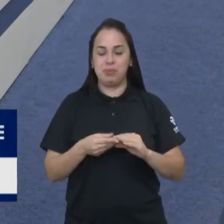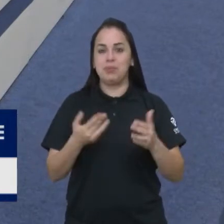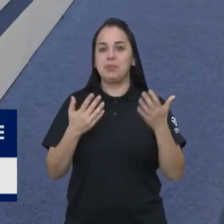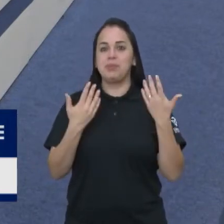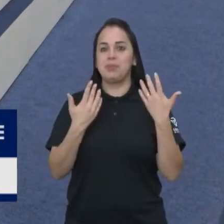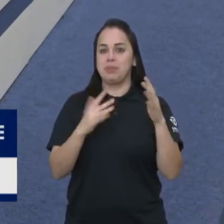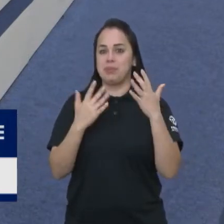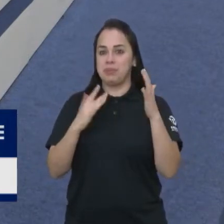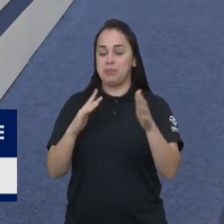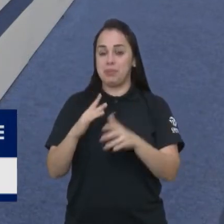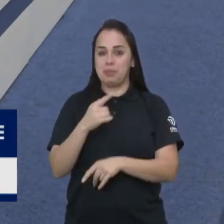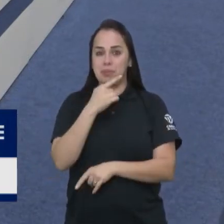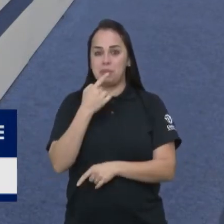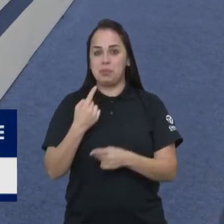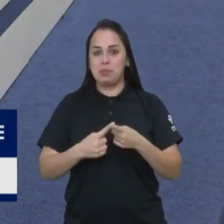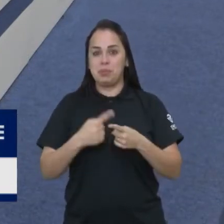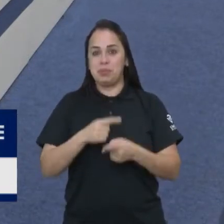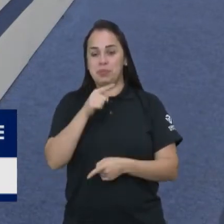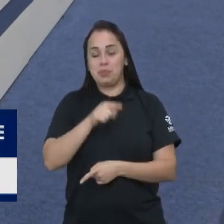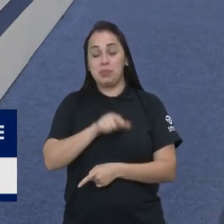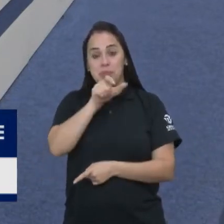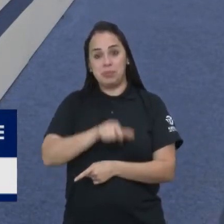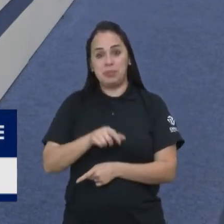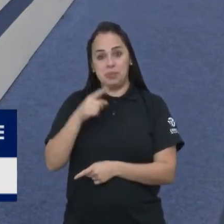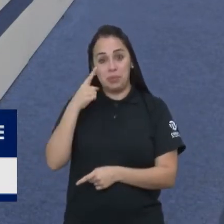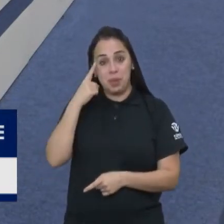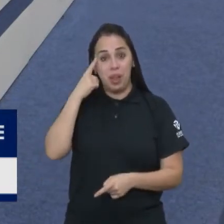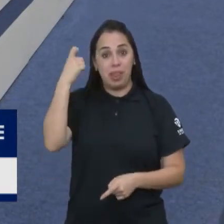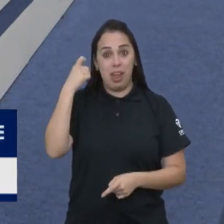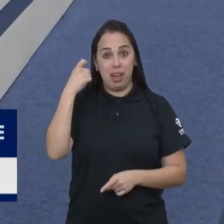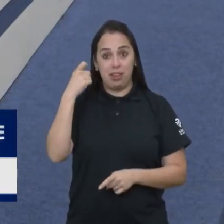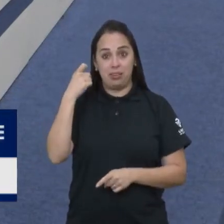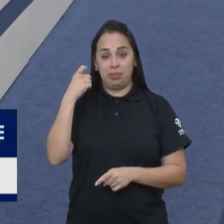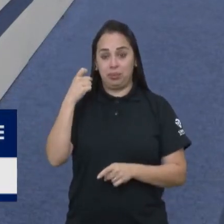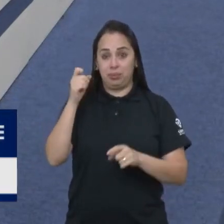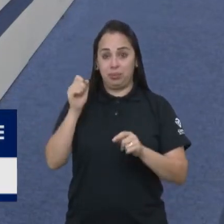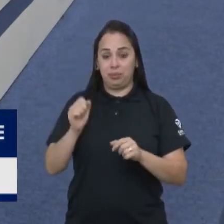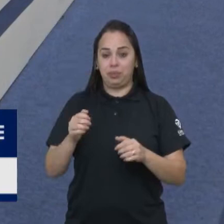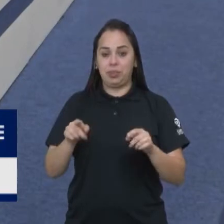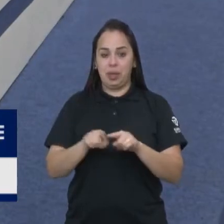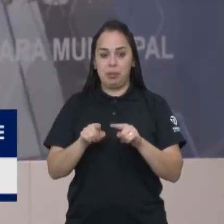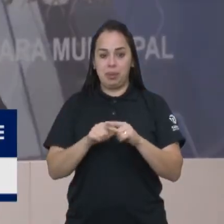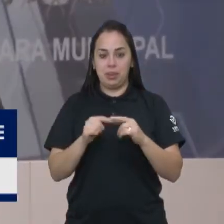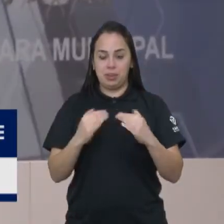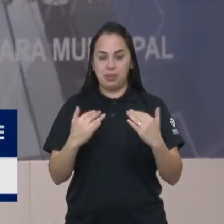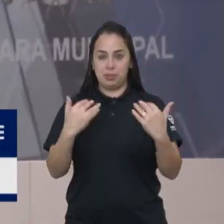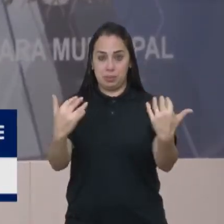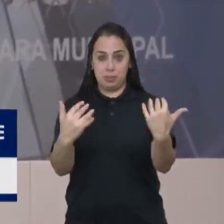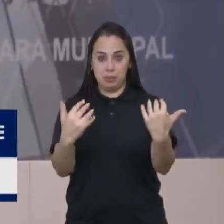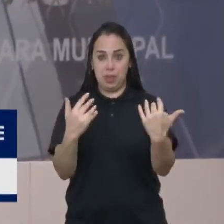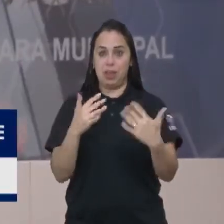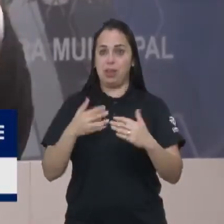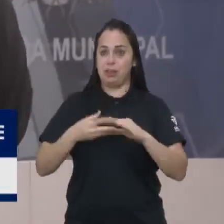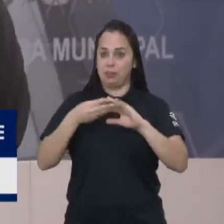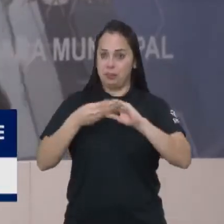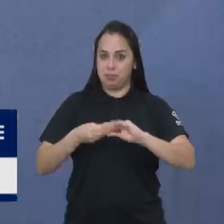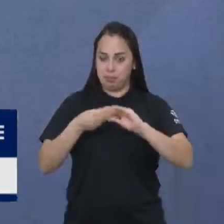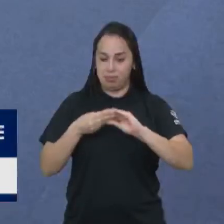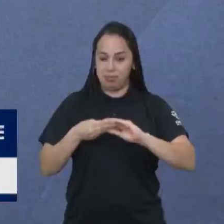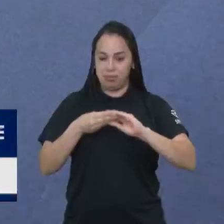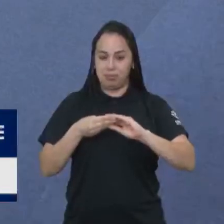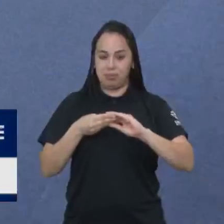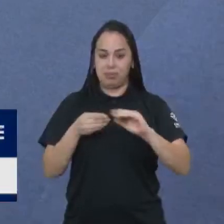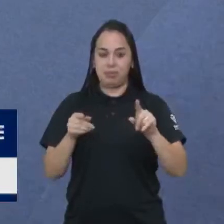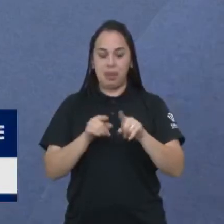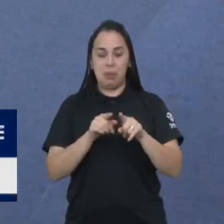Parabéns pela ideia. Cumprimentar essa qualificadíssima plateia em nome da família, em nome do